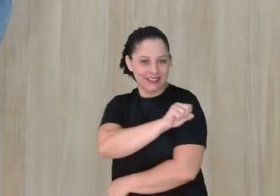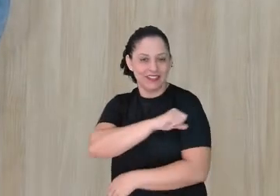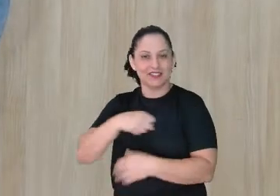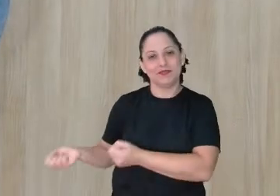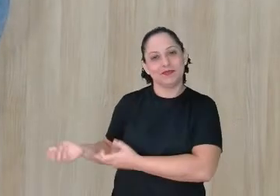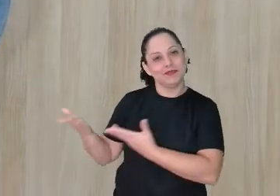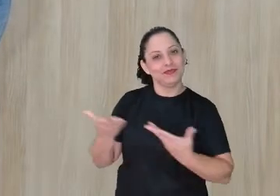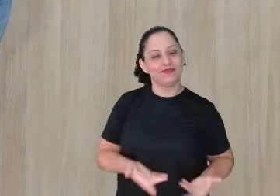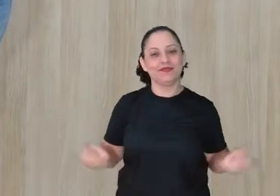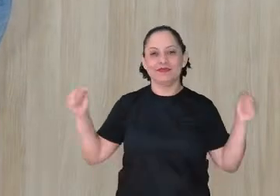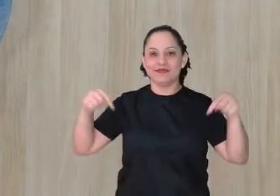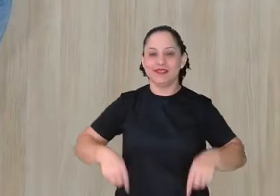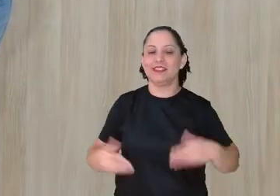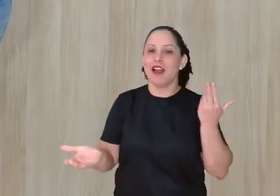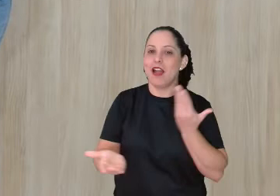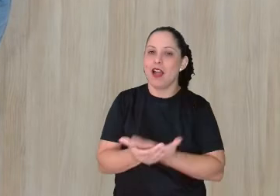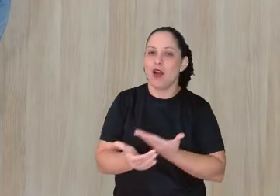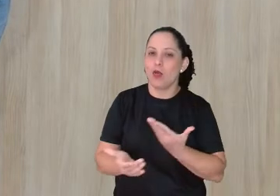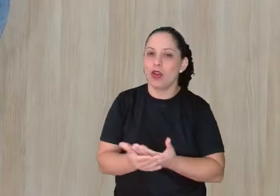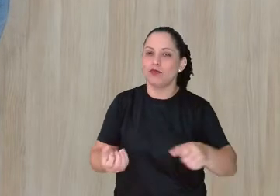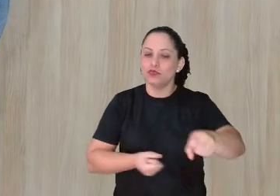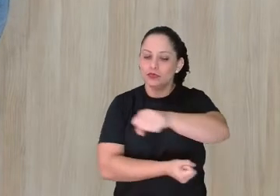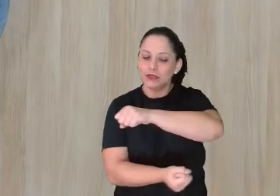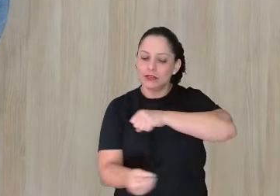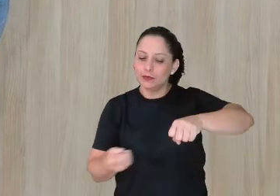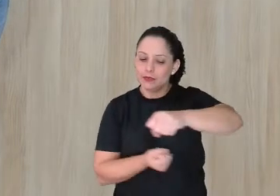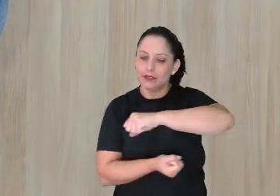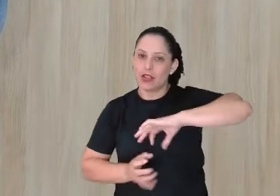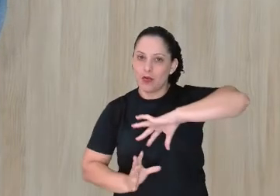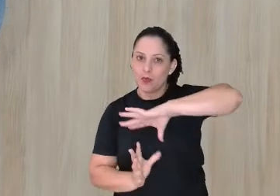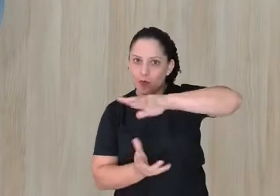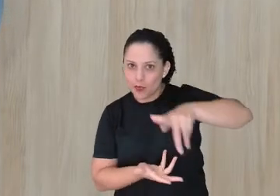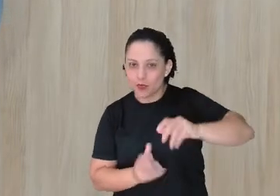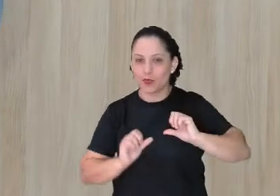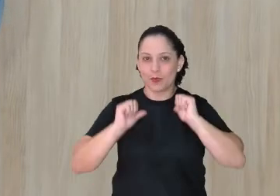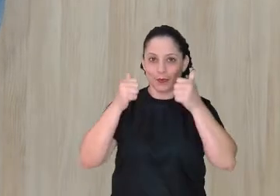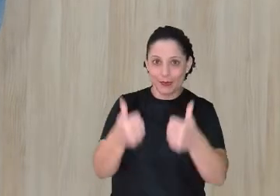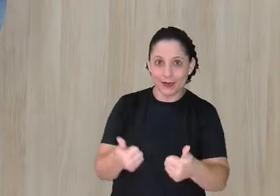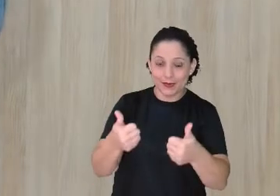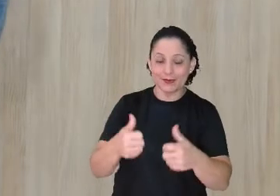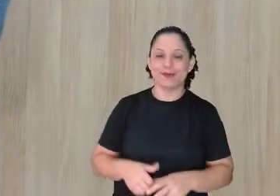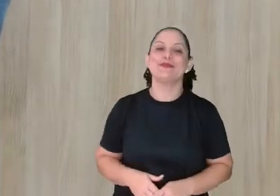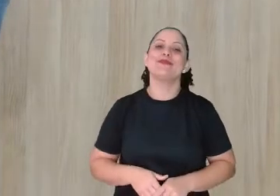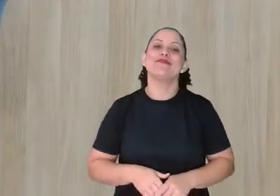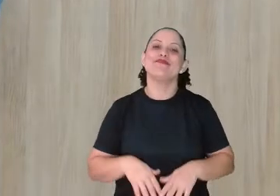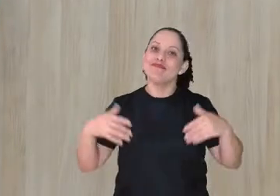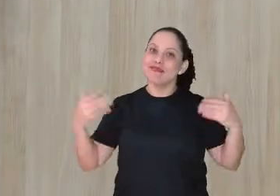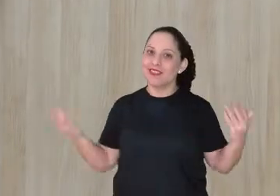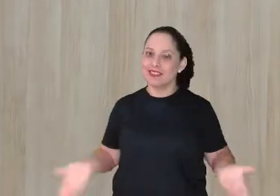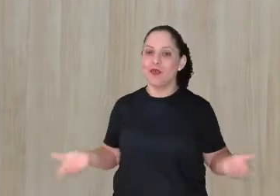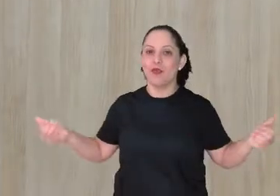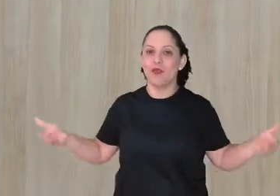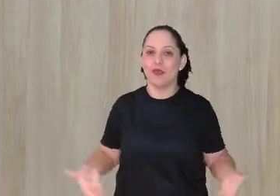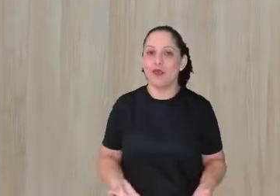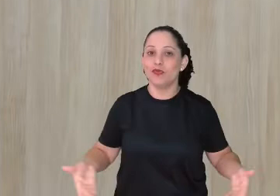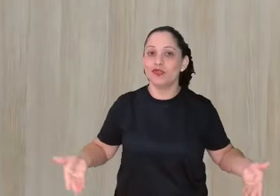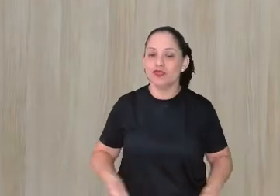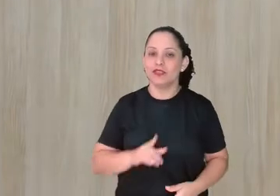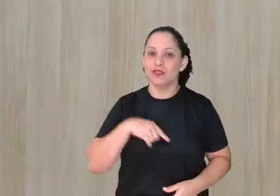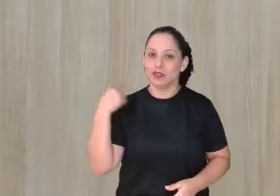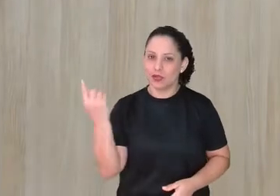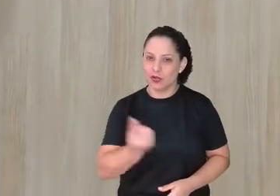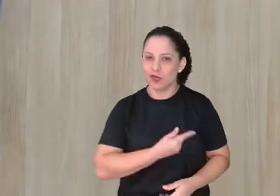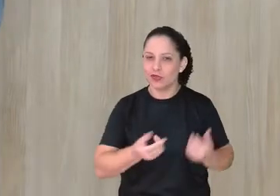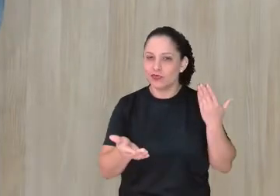sejam bem-vindos aqui a mais essa aula de sustentabilidade. Tudo bem com vocês? Pois é, gente, hoje a gente vai continuar